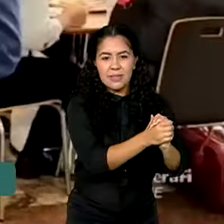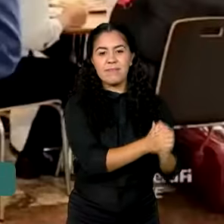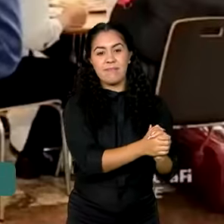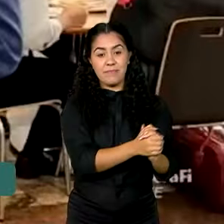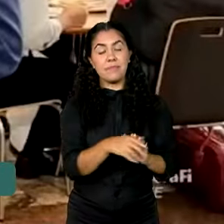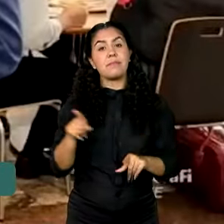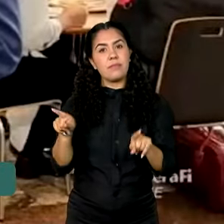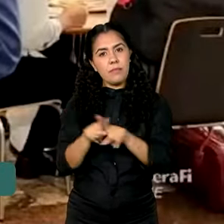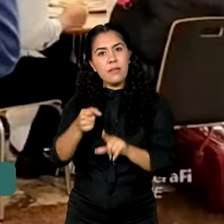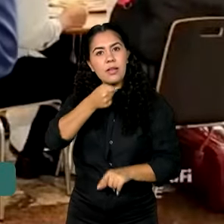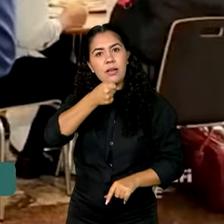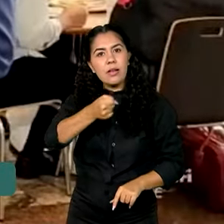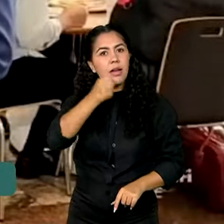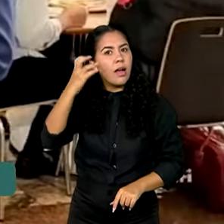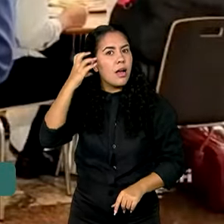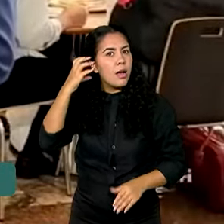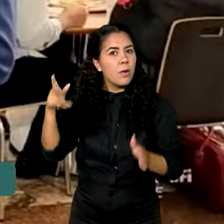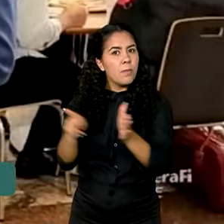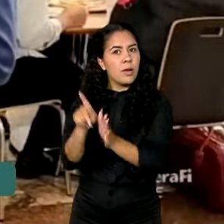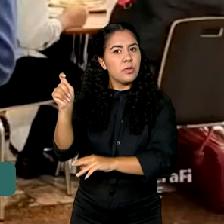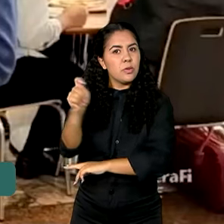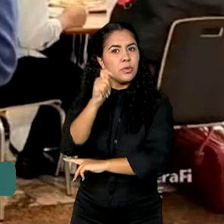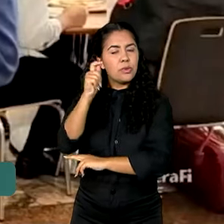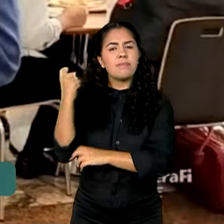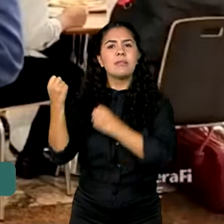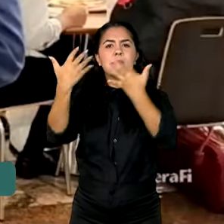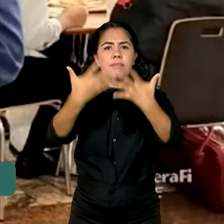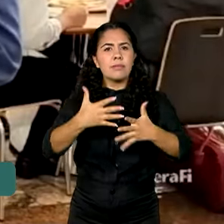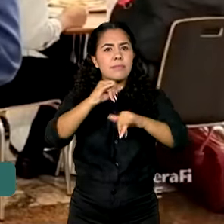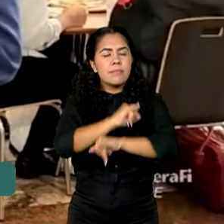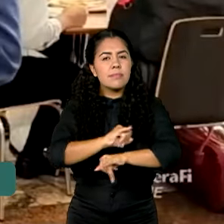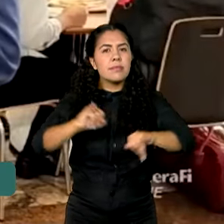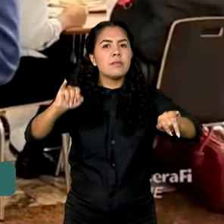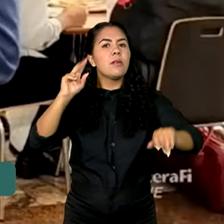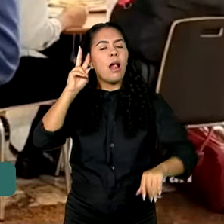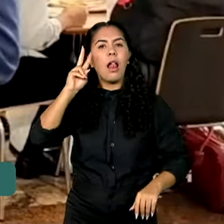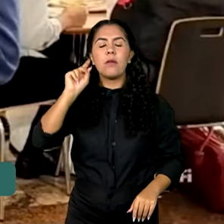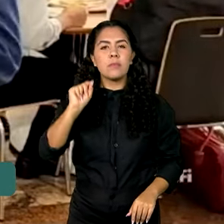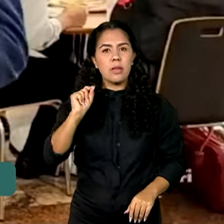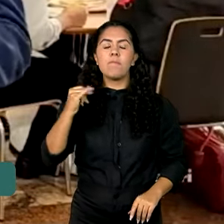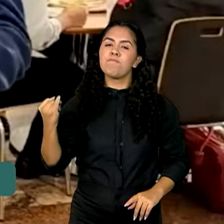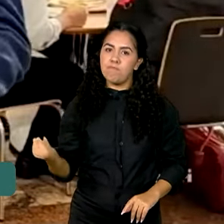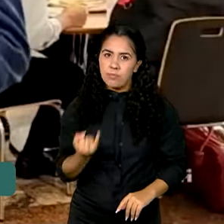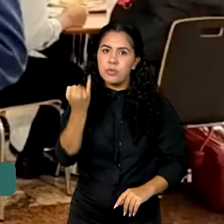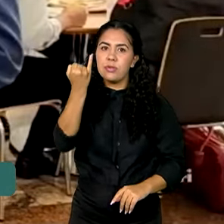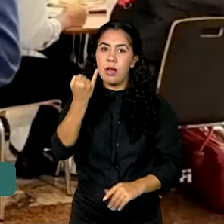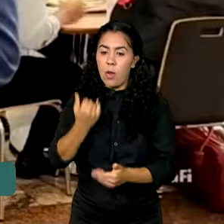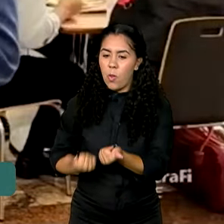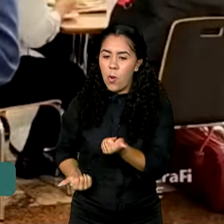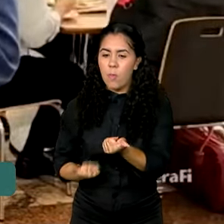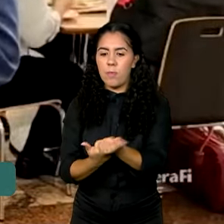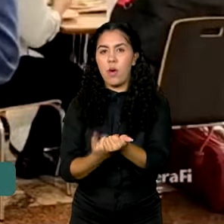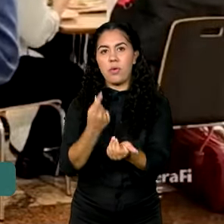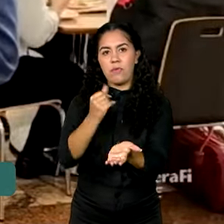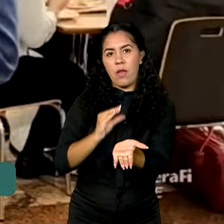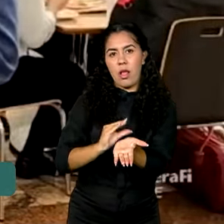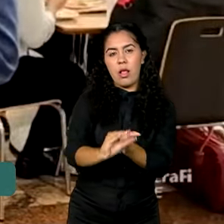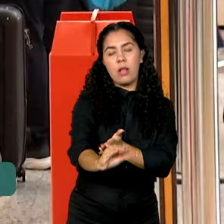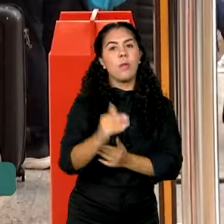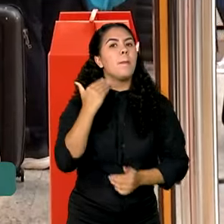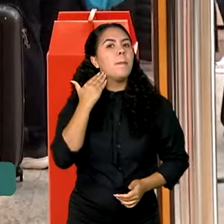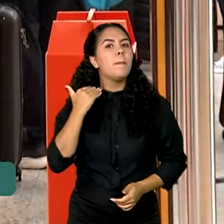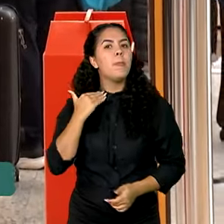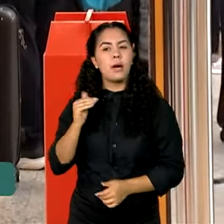Em entrevista à Rádio Gaúcha, ele lembrou a importância do apoio de 265 milhões de reais do